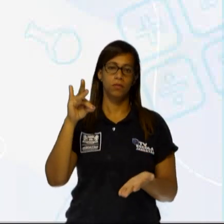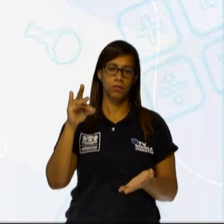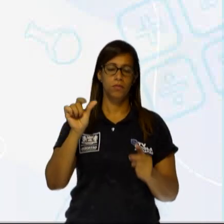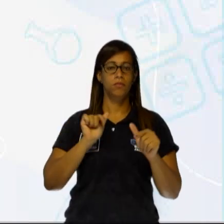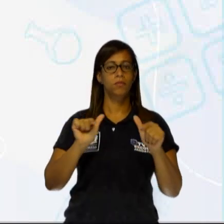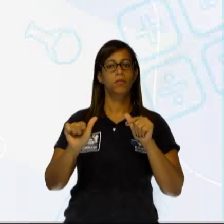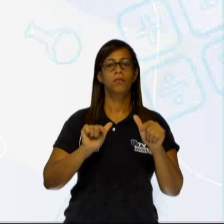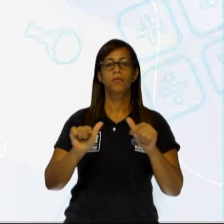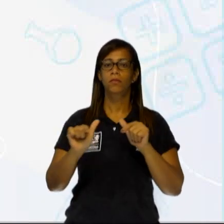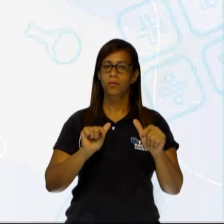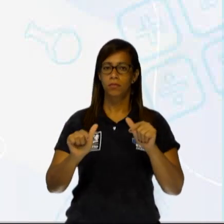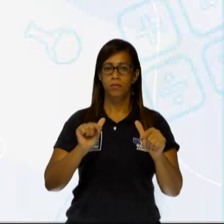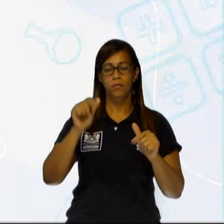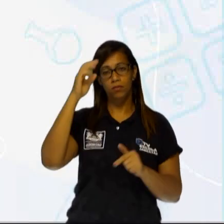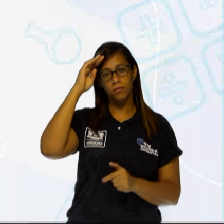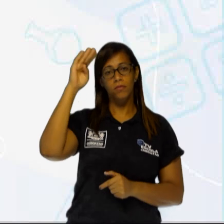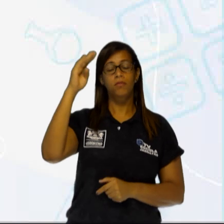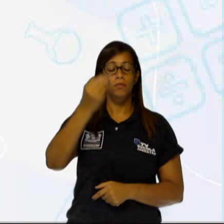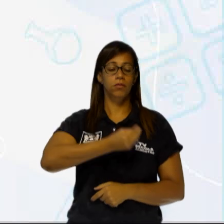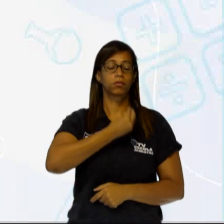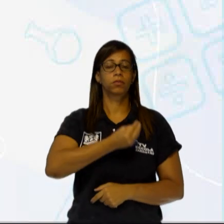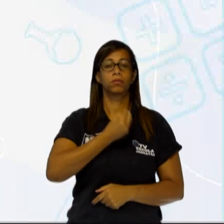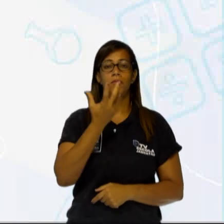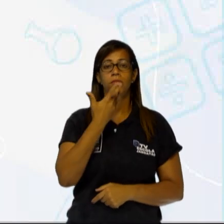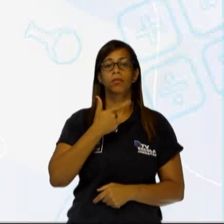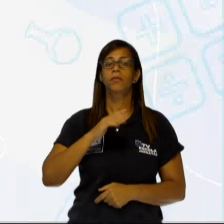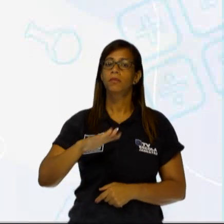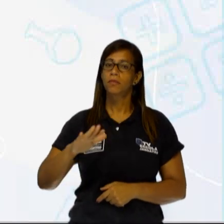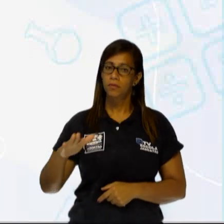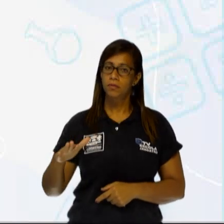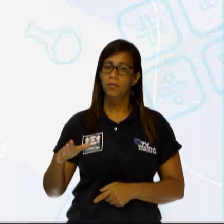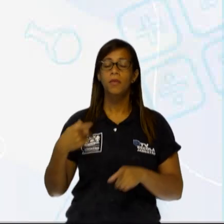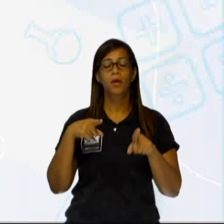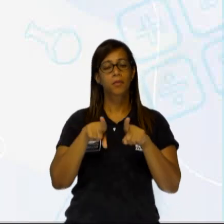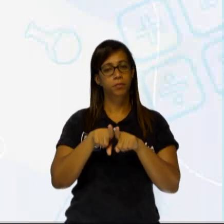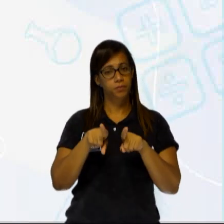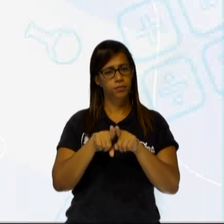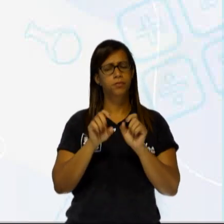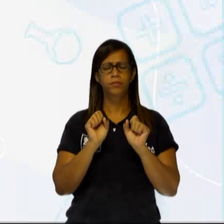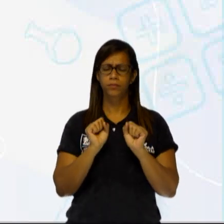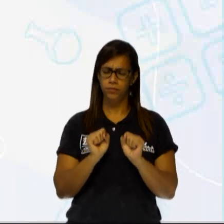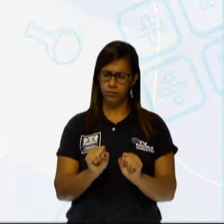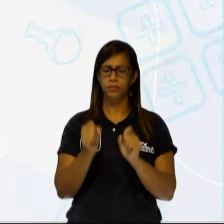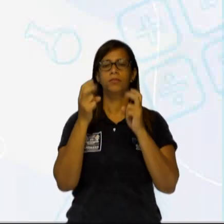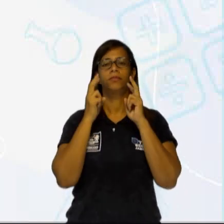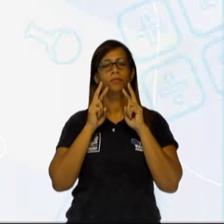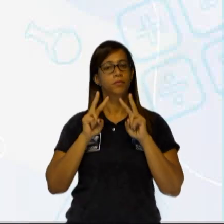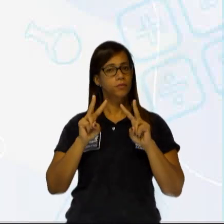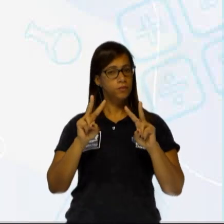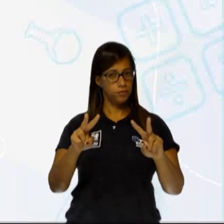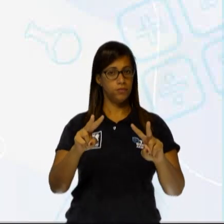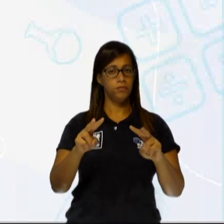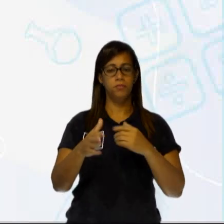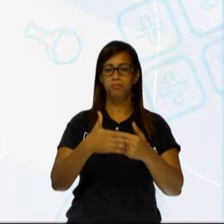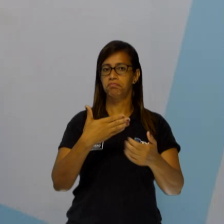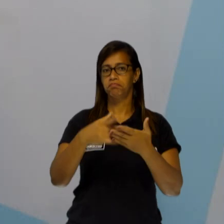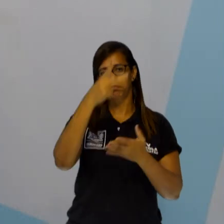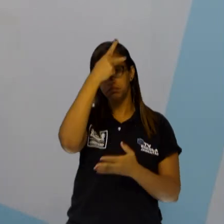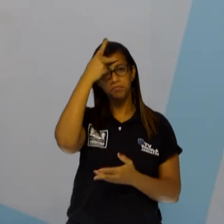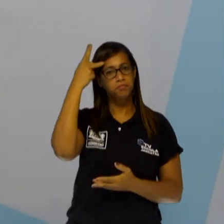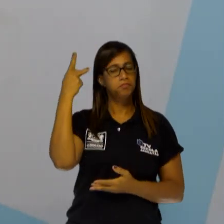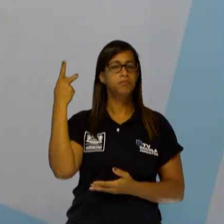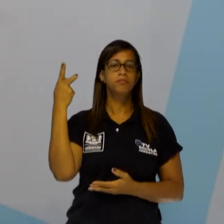clássicos em uma obra que é considerada essencial na vida de uma criança, mas que também pode ser apreciada por pessoas de qualquer faixa